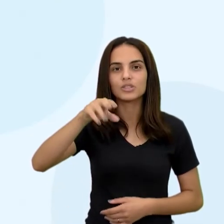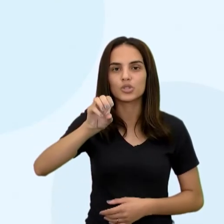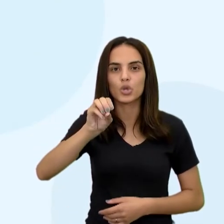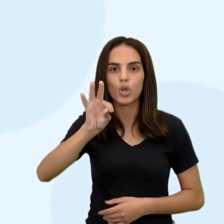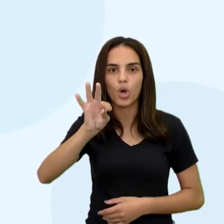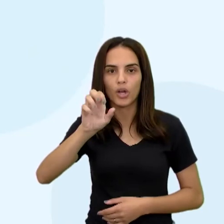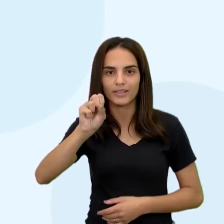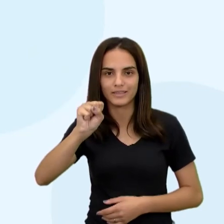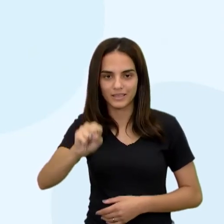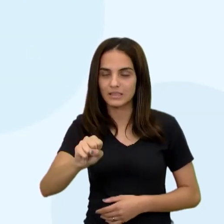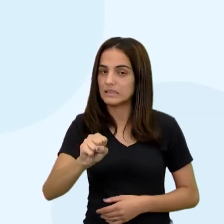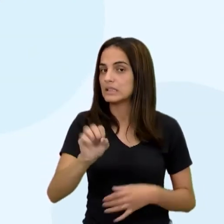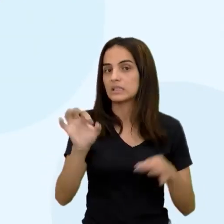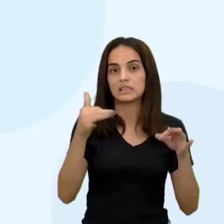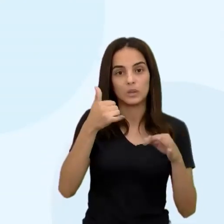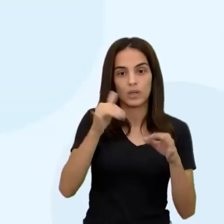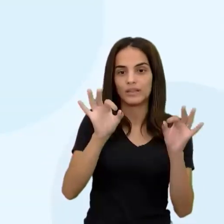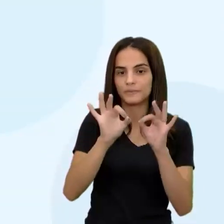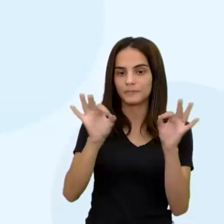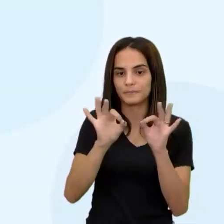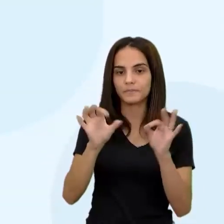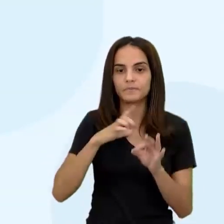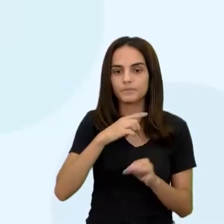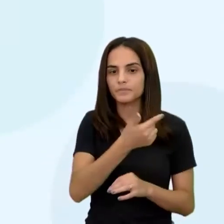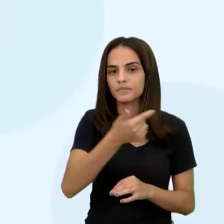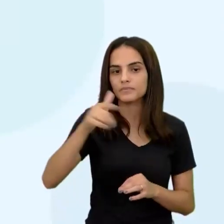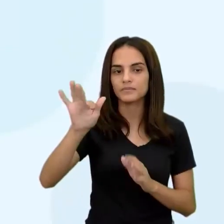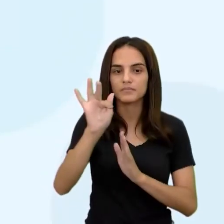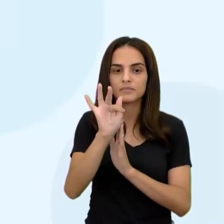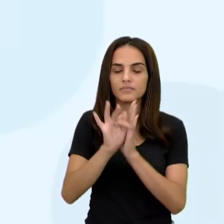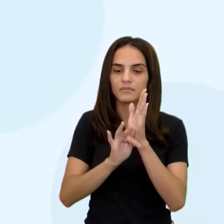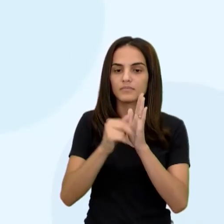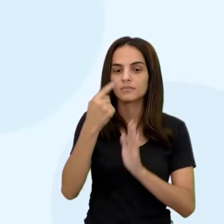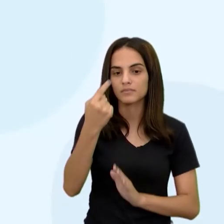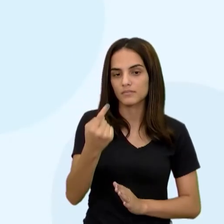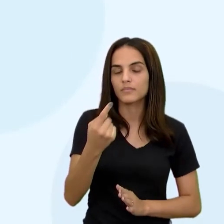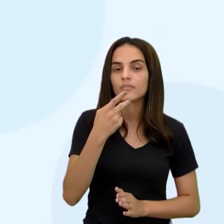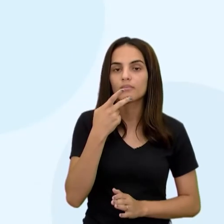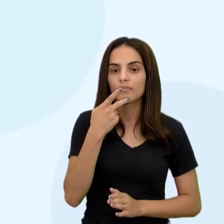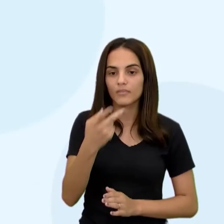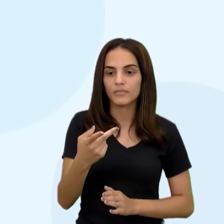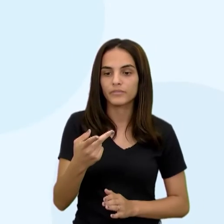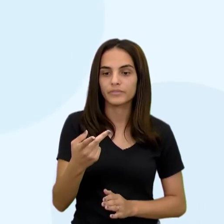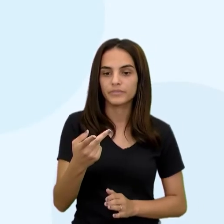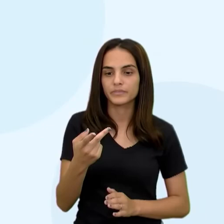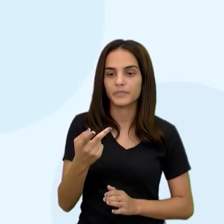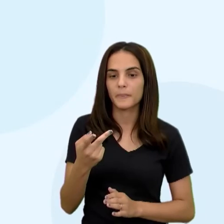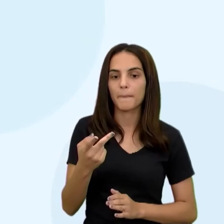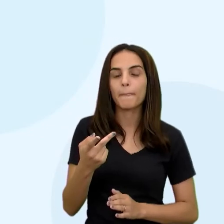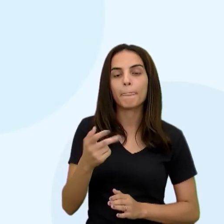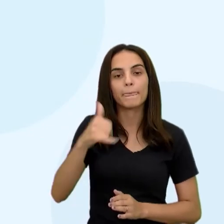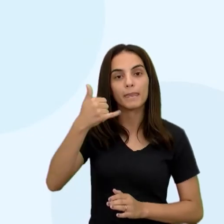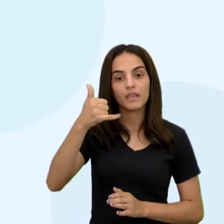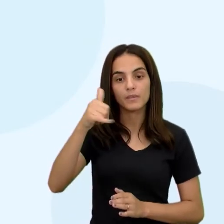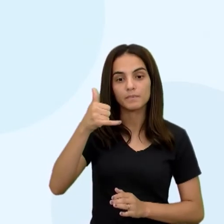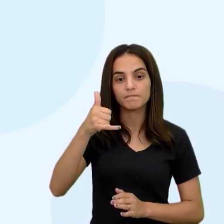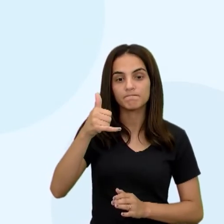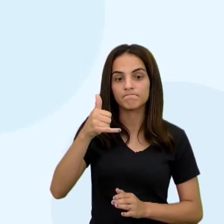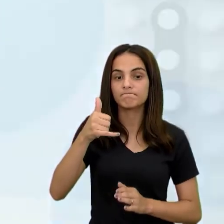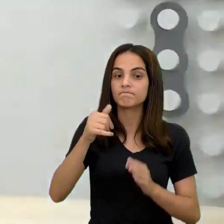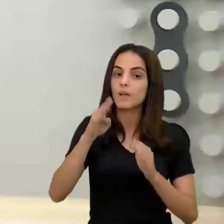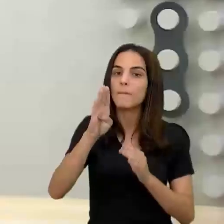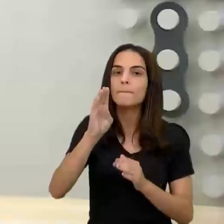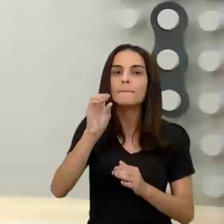notas sem usar o celular. E aí tem esse outro texto aqui, que é o texto primeiro, né? Que fala que o celular cria